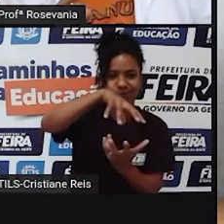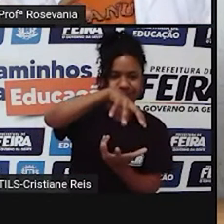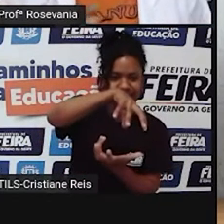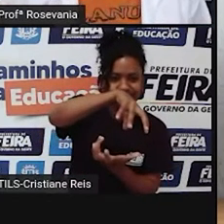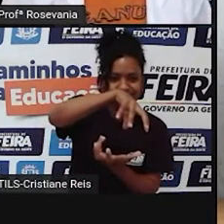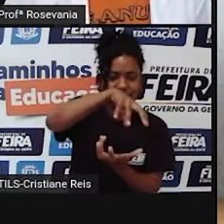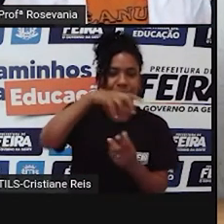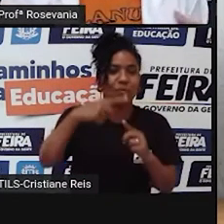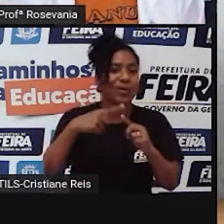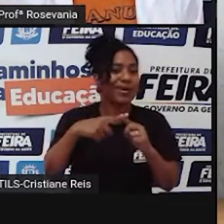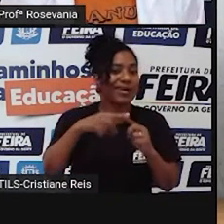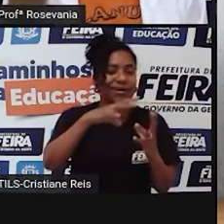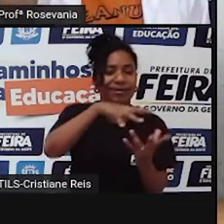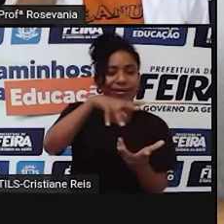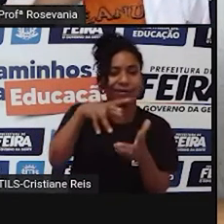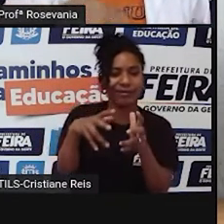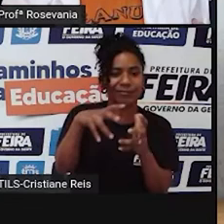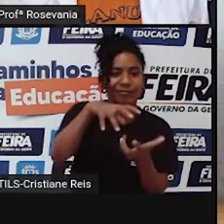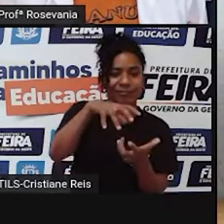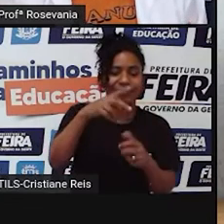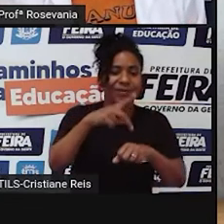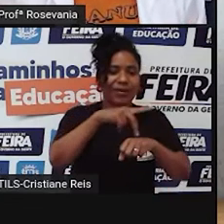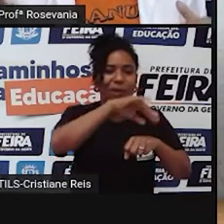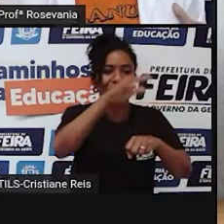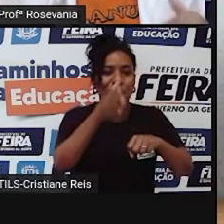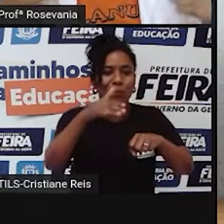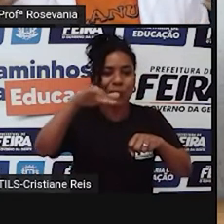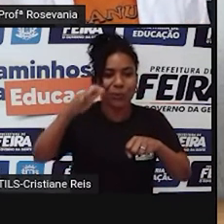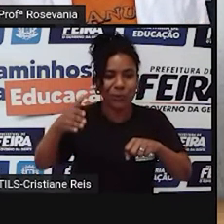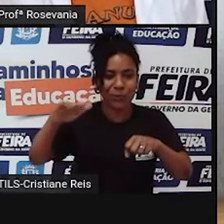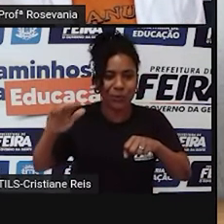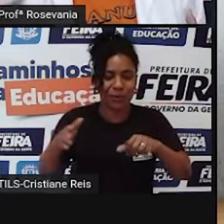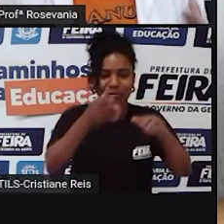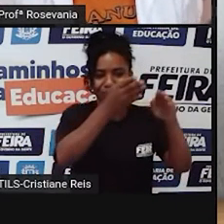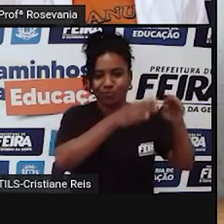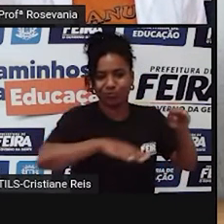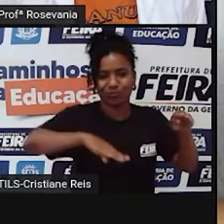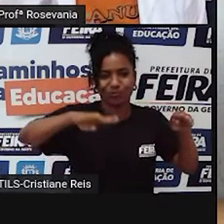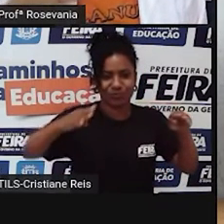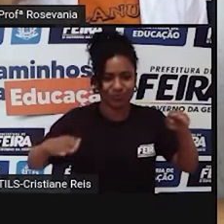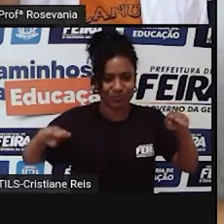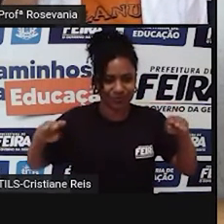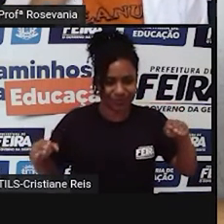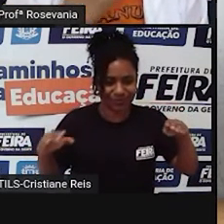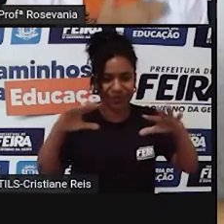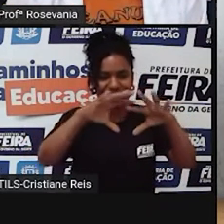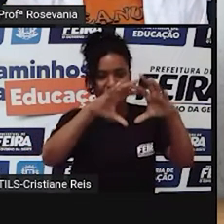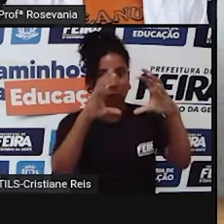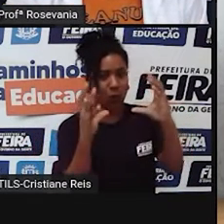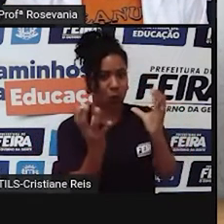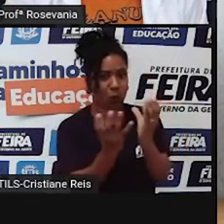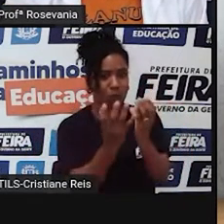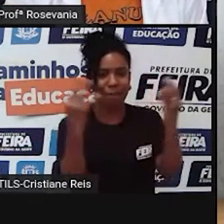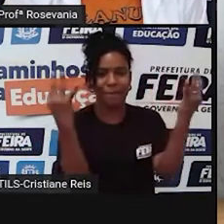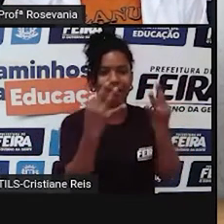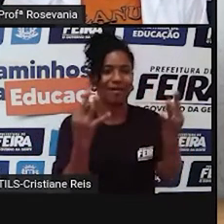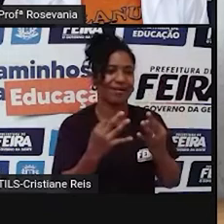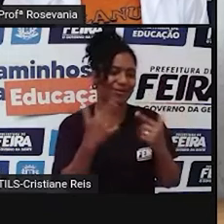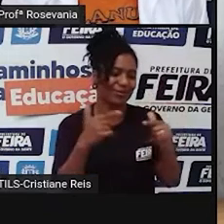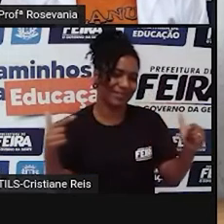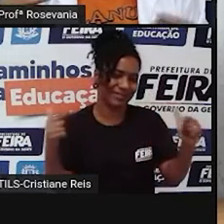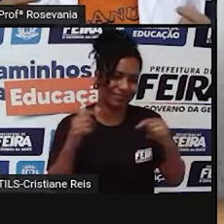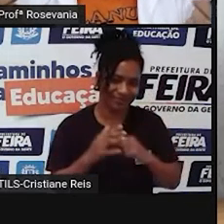ora é alto, né, com as montanhas, ora, né, são mais baixos com relação, né, às depressões, ora é espaço